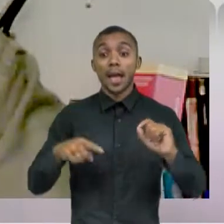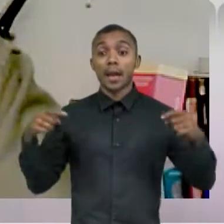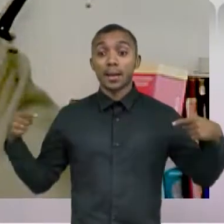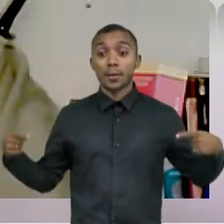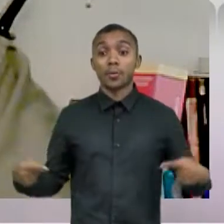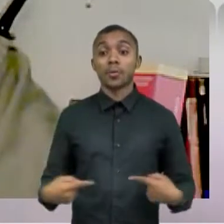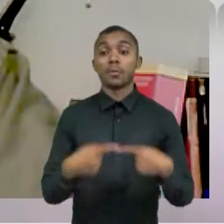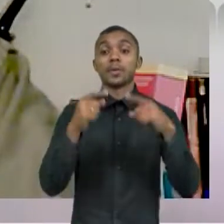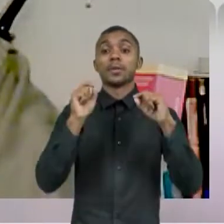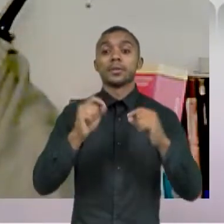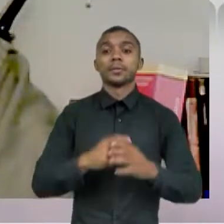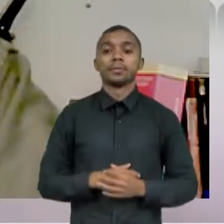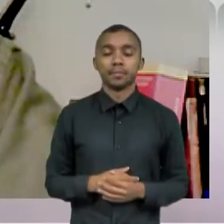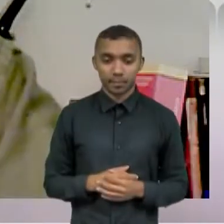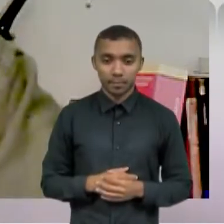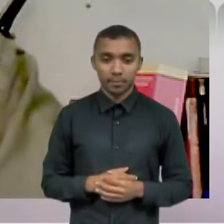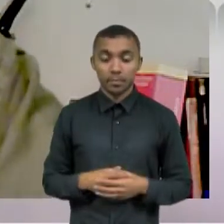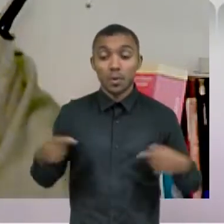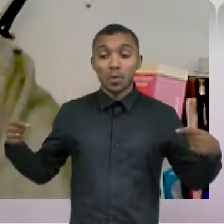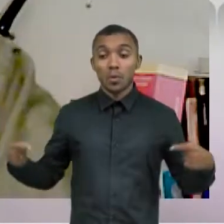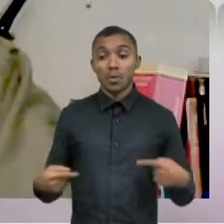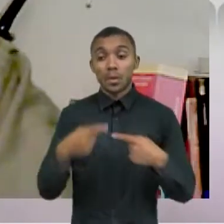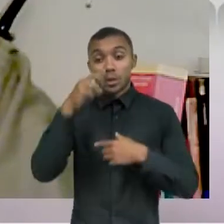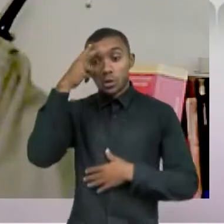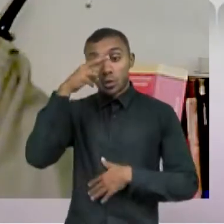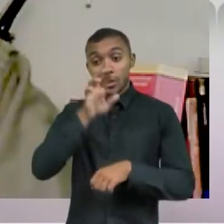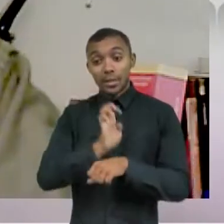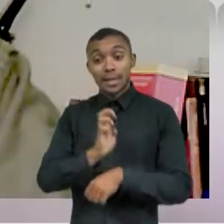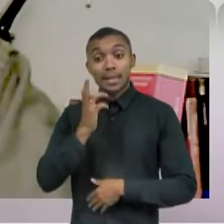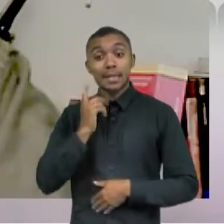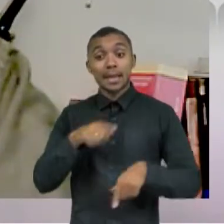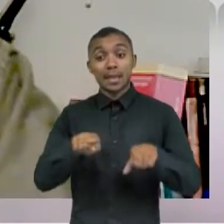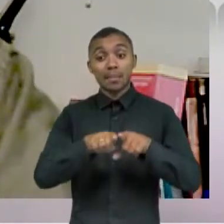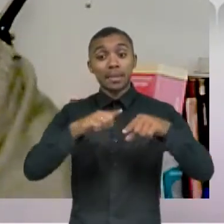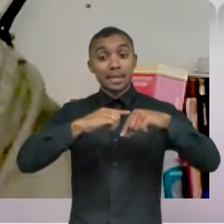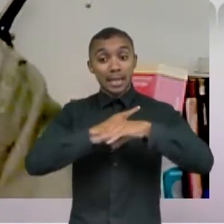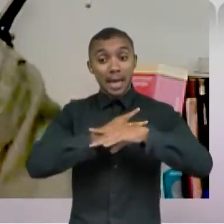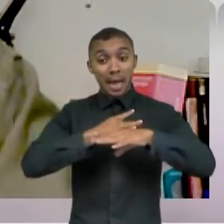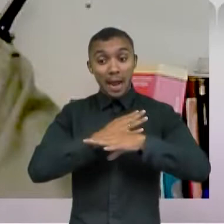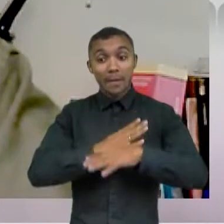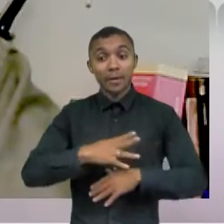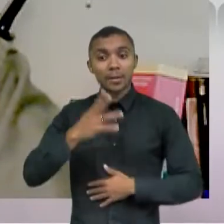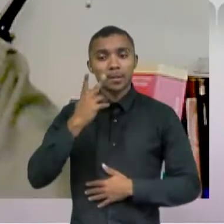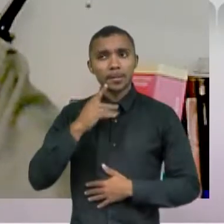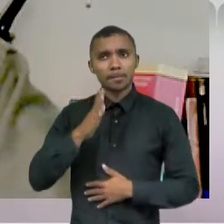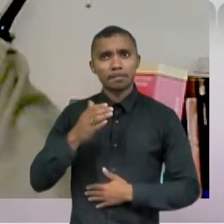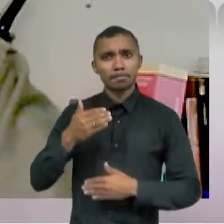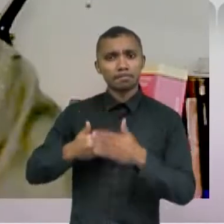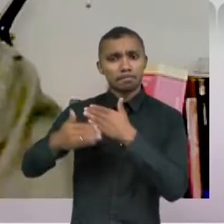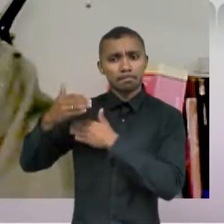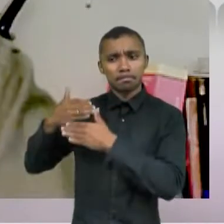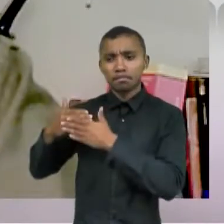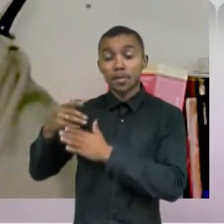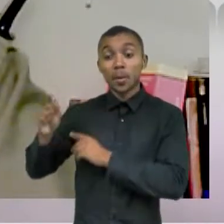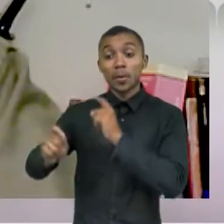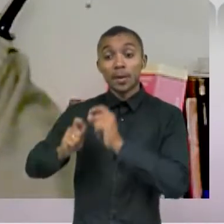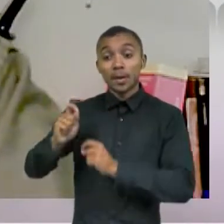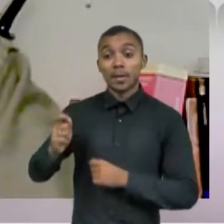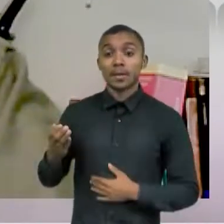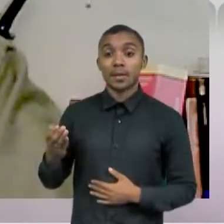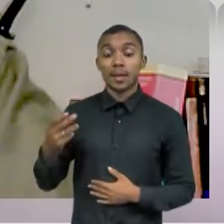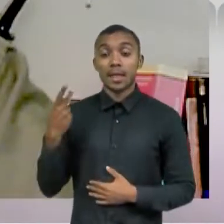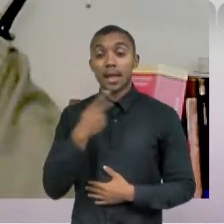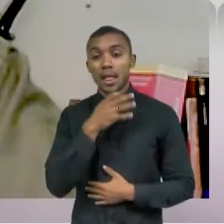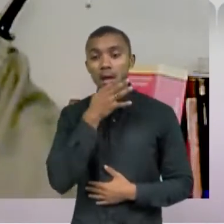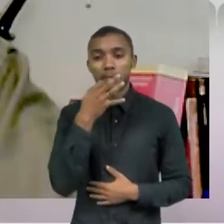associada, na verdade, à história do Ceará e de Fortaleza. Ele tinha um senso, um tino